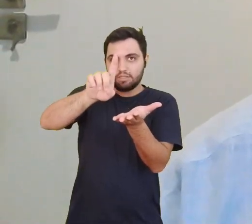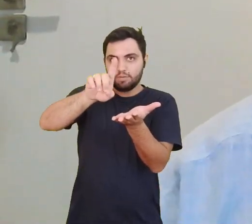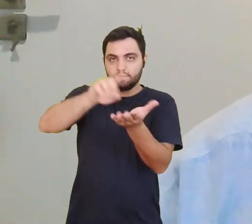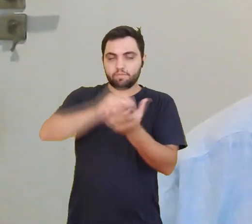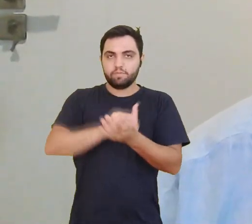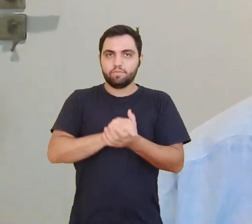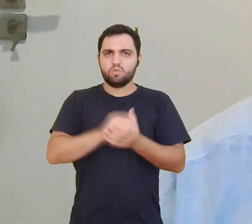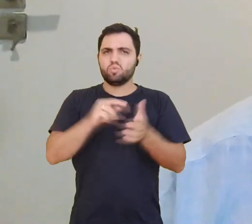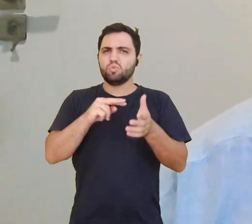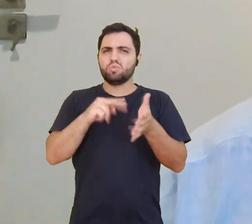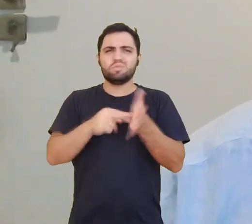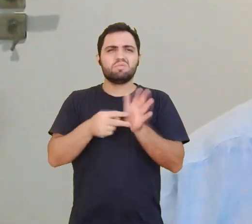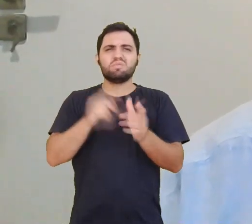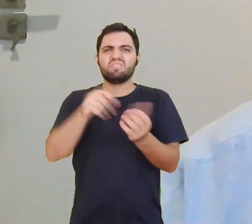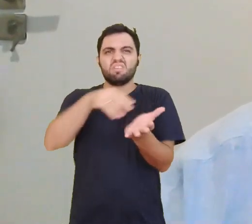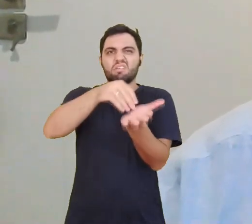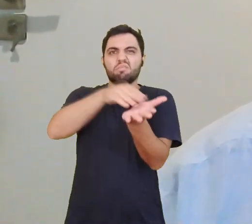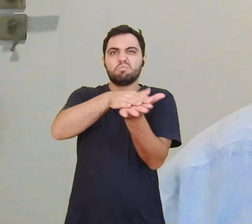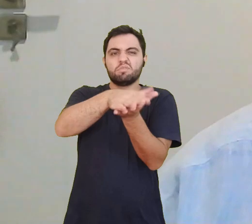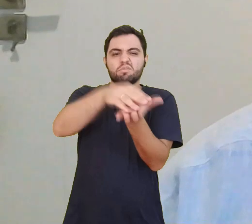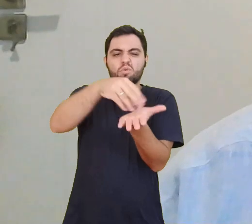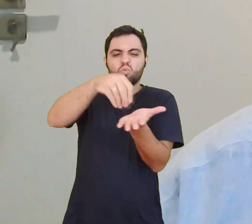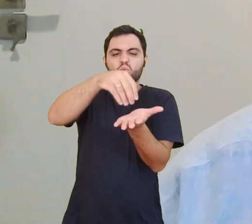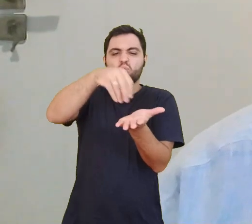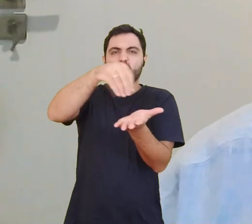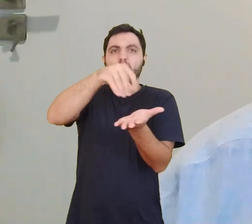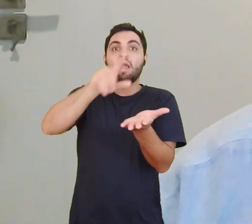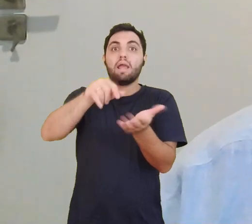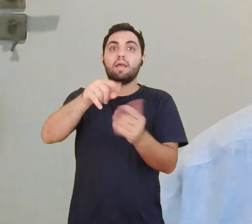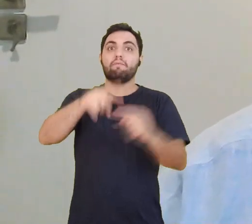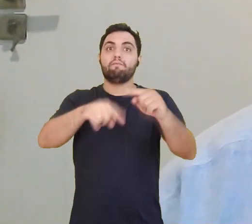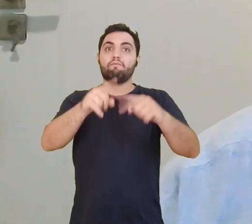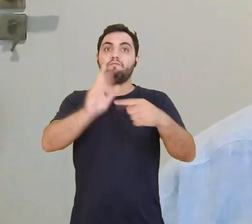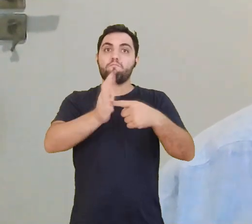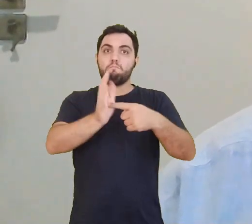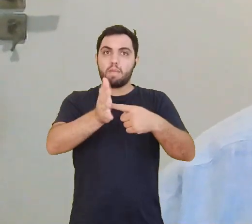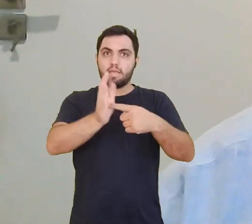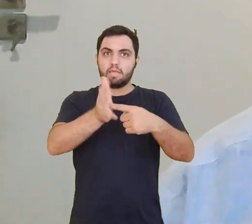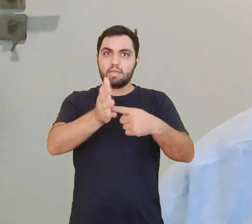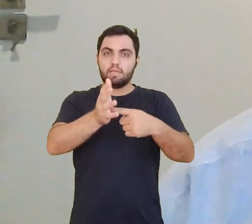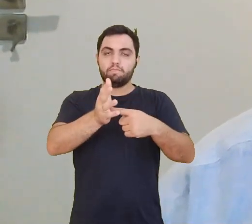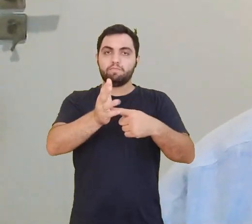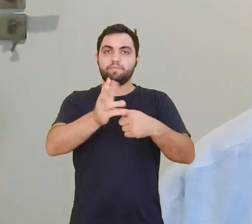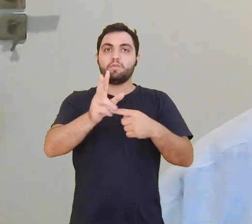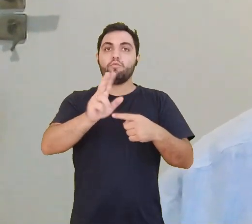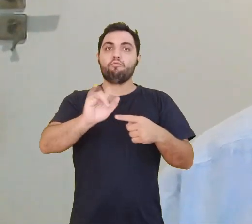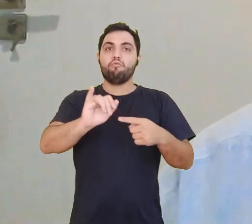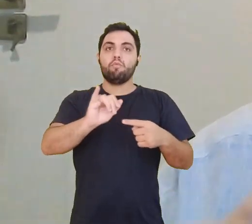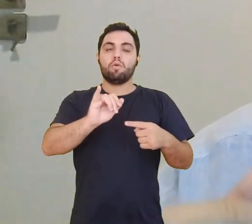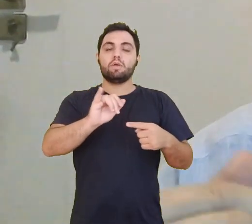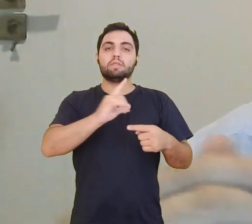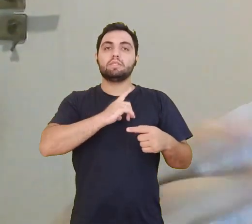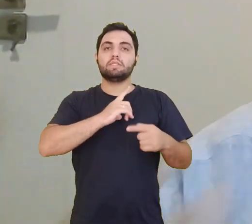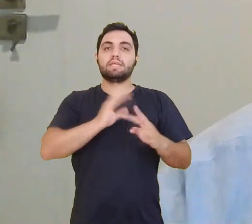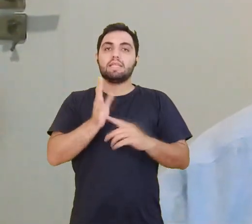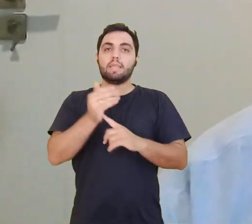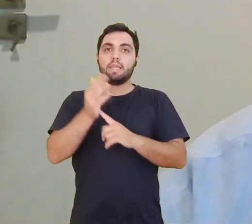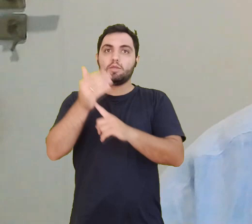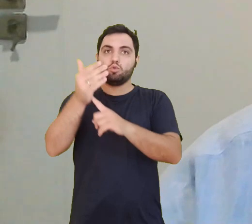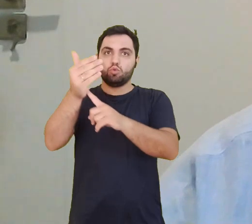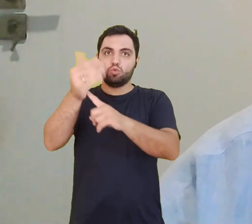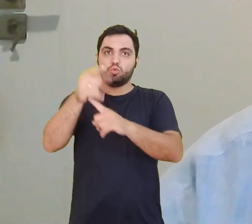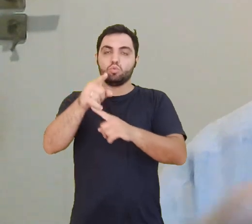que é impressora 3D? Bom, é um dispositivo, né, que incorpora uma tecnologia que permite você